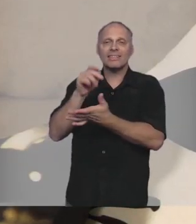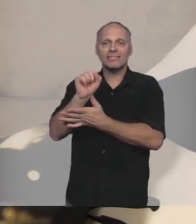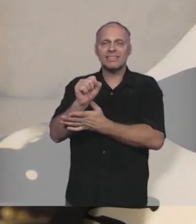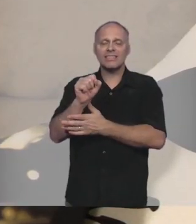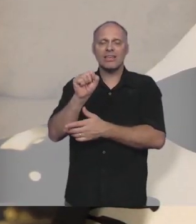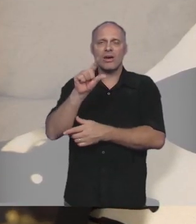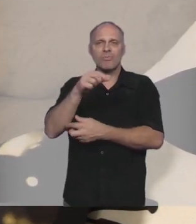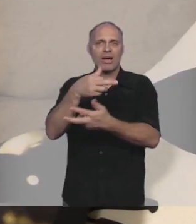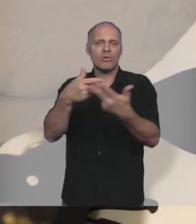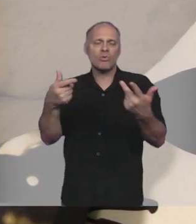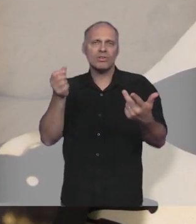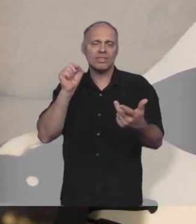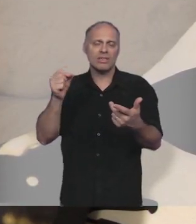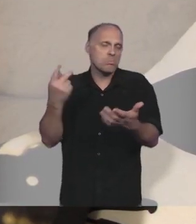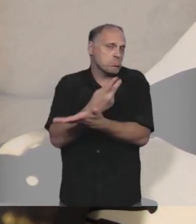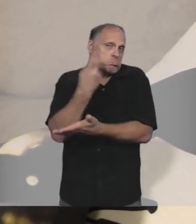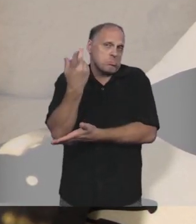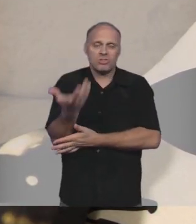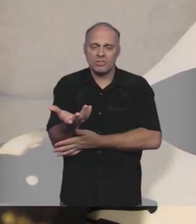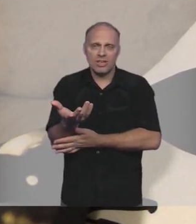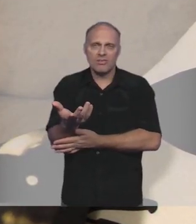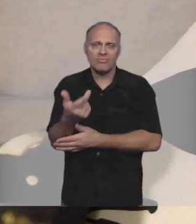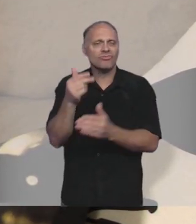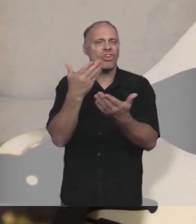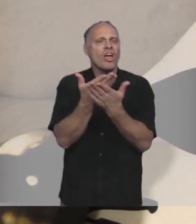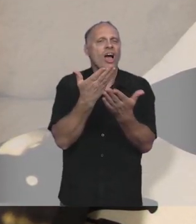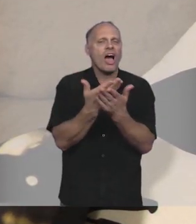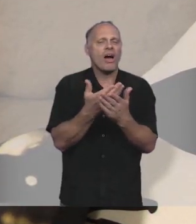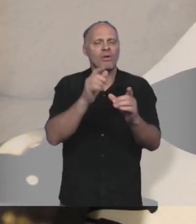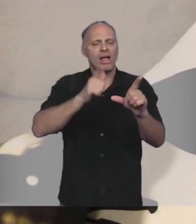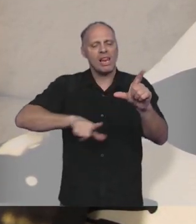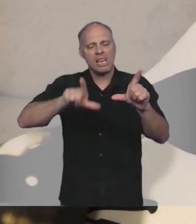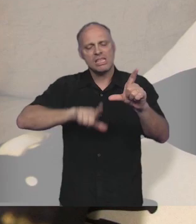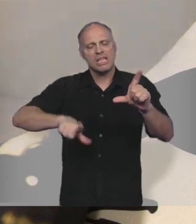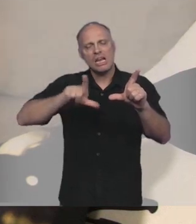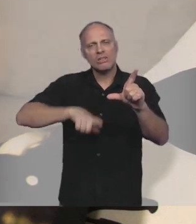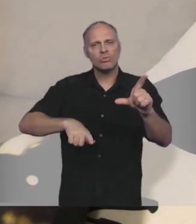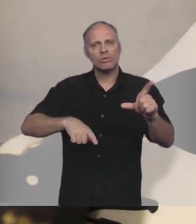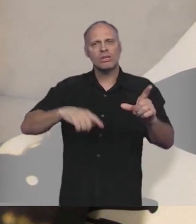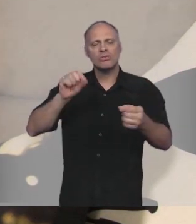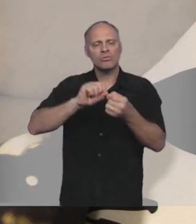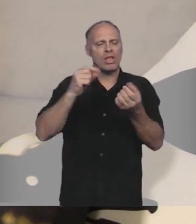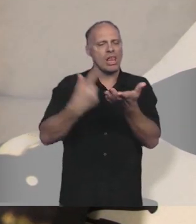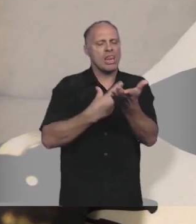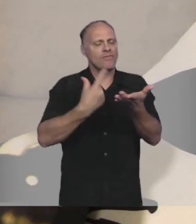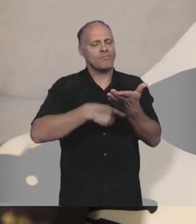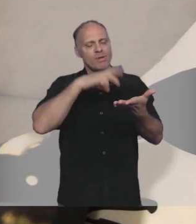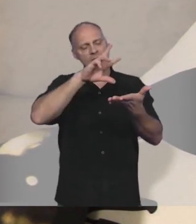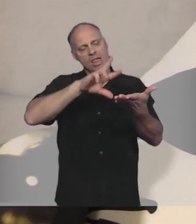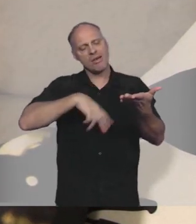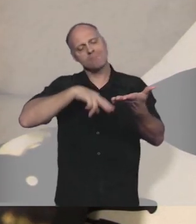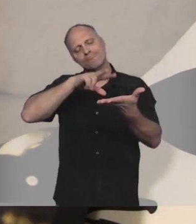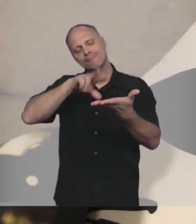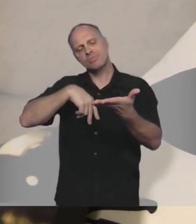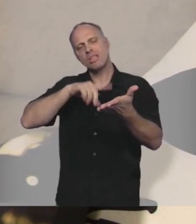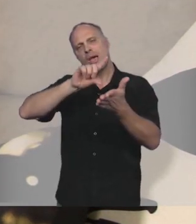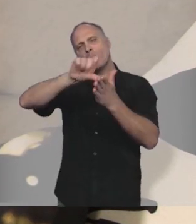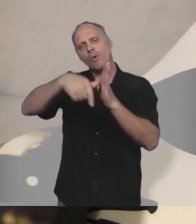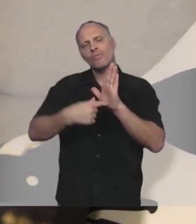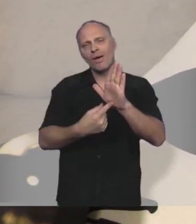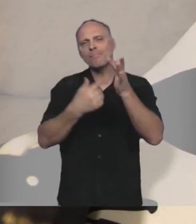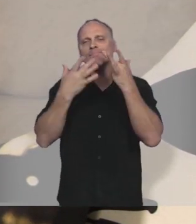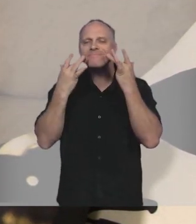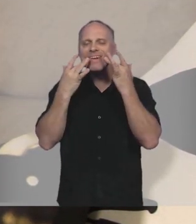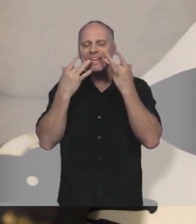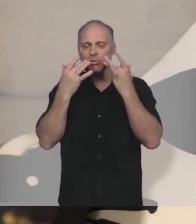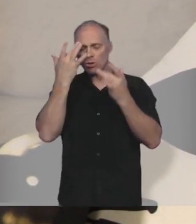foi uma coisa assim de ocasião, né? Aquela coisa de aula de literatura, dar uma lista de livros para tu ler, e na verdade, não